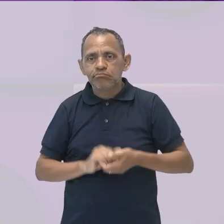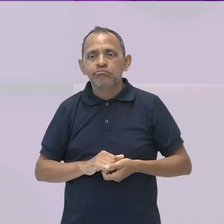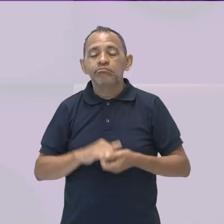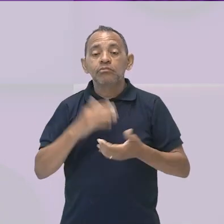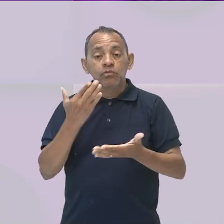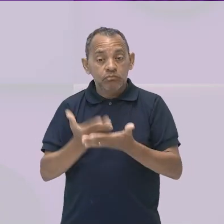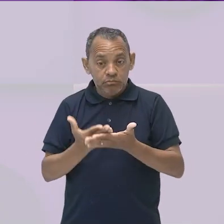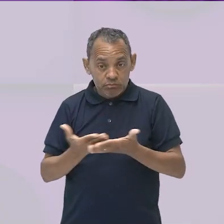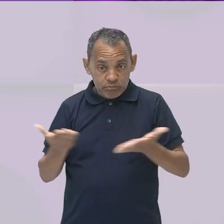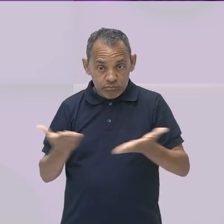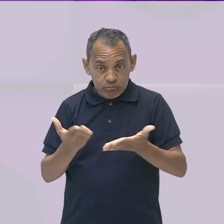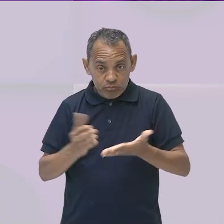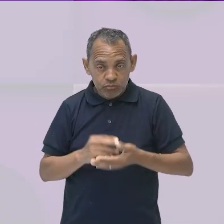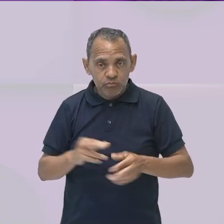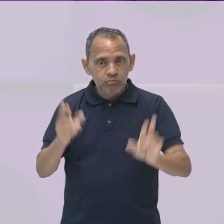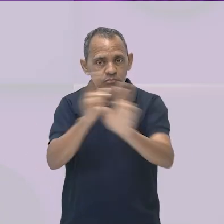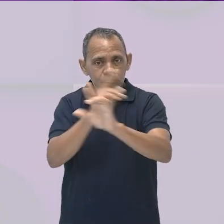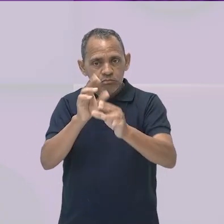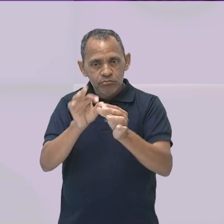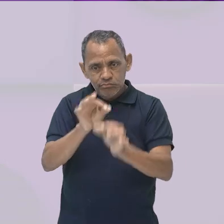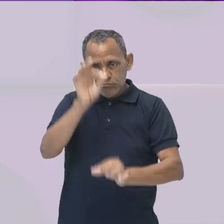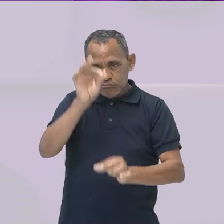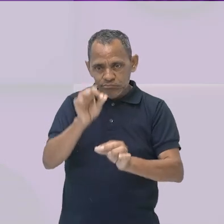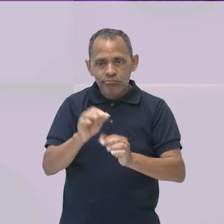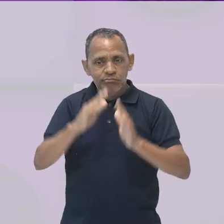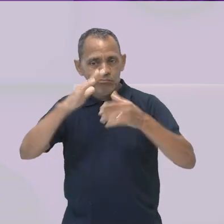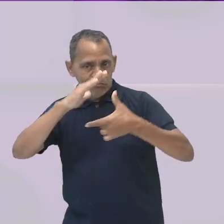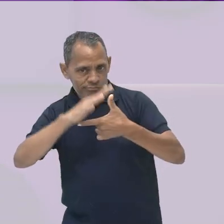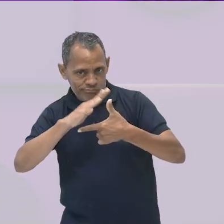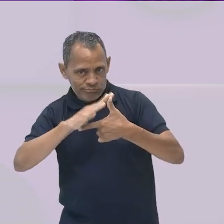foi a nossa aula sobre relações métricas no triângulo